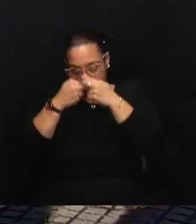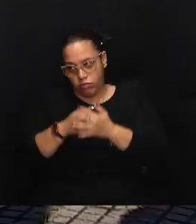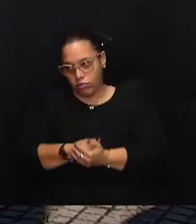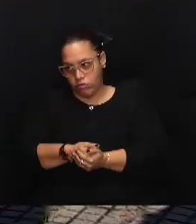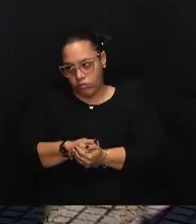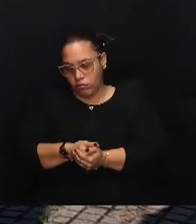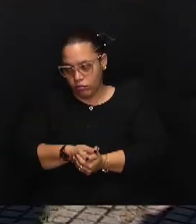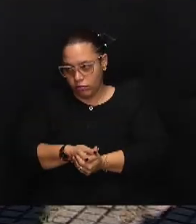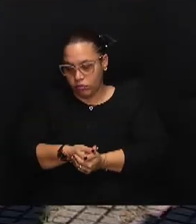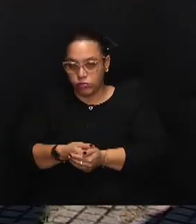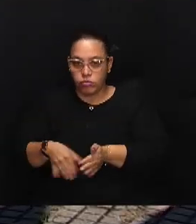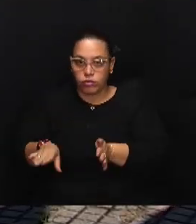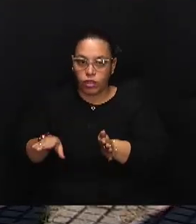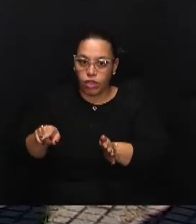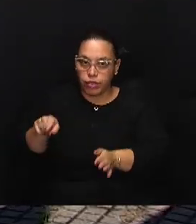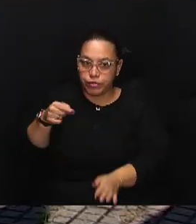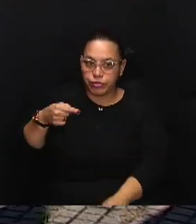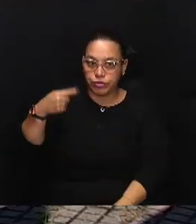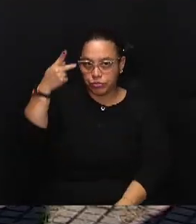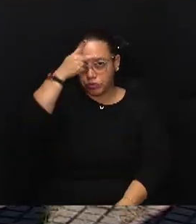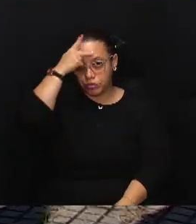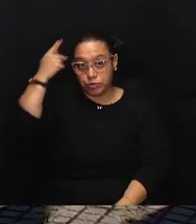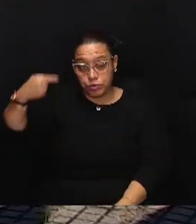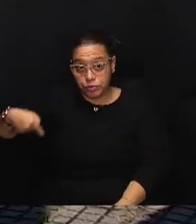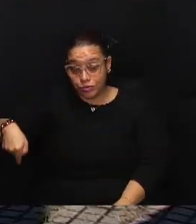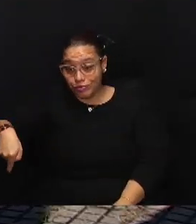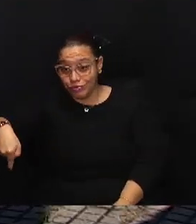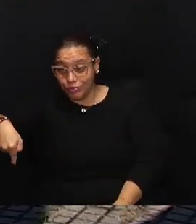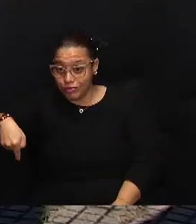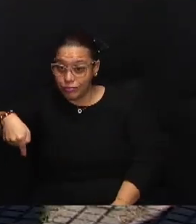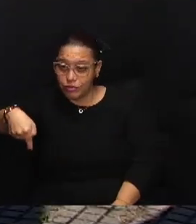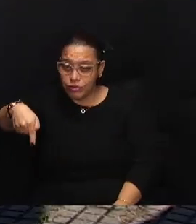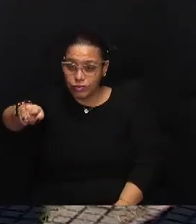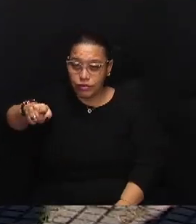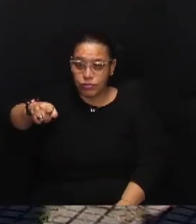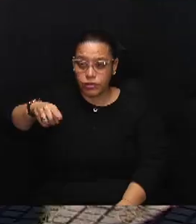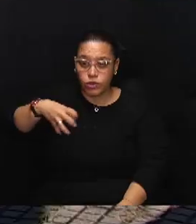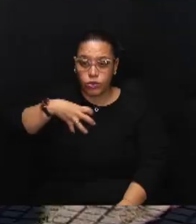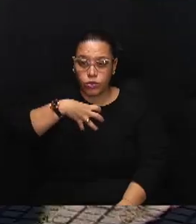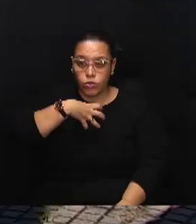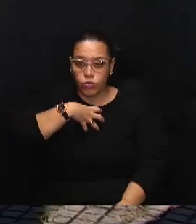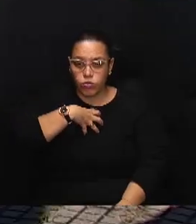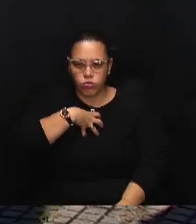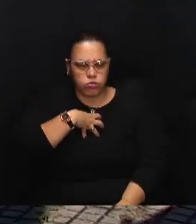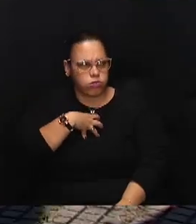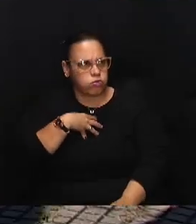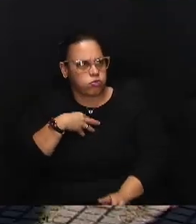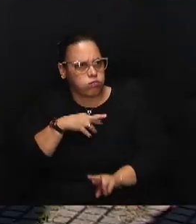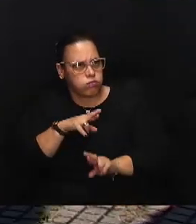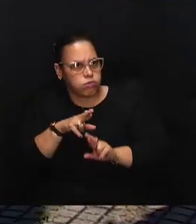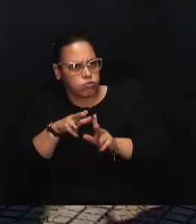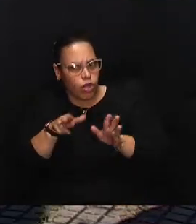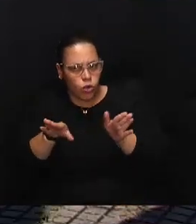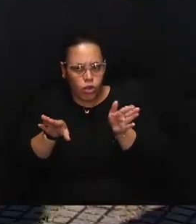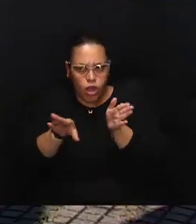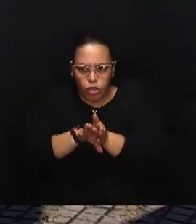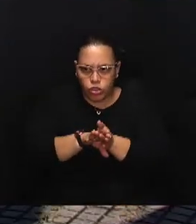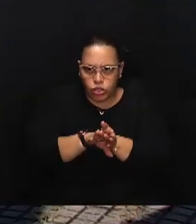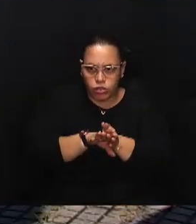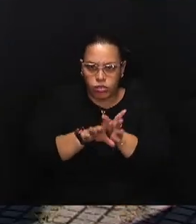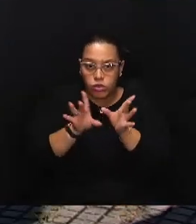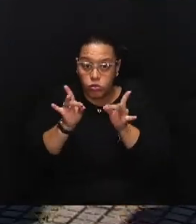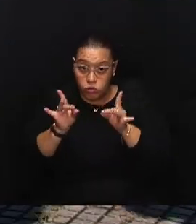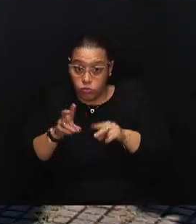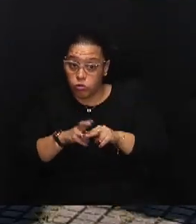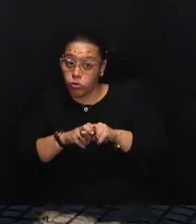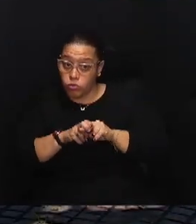as pessoas vêm para cá e elas saem daqui com uma sensação diferente de quando elas entraram, especialmente por